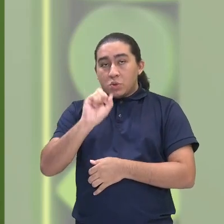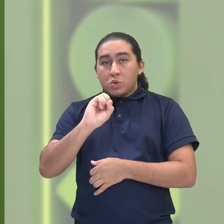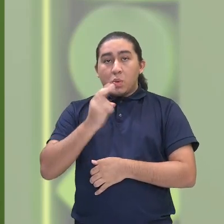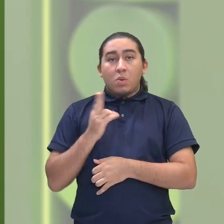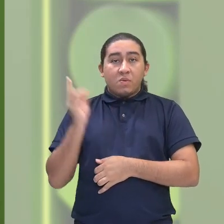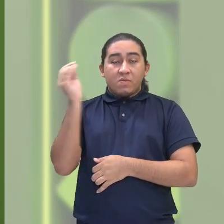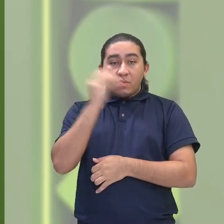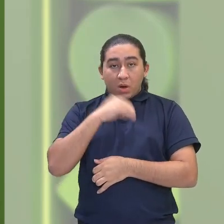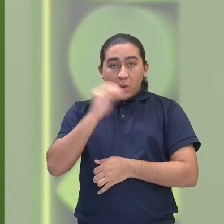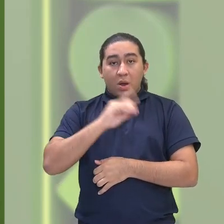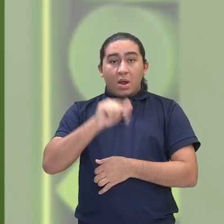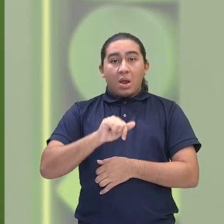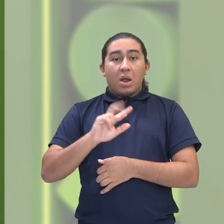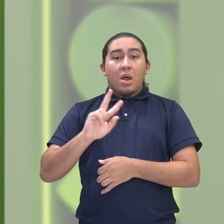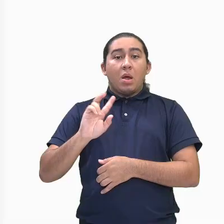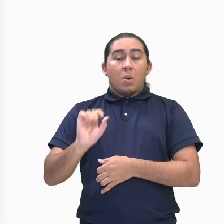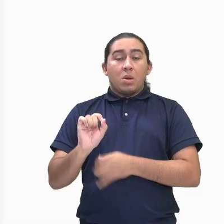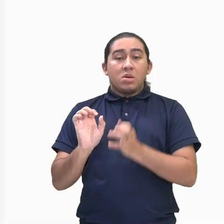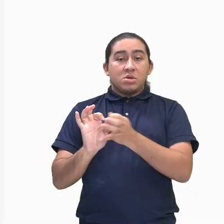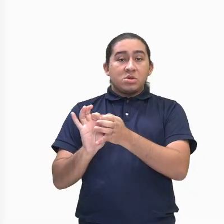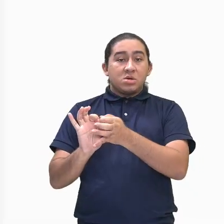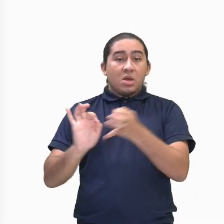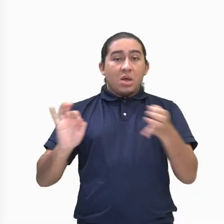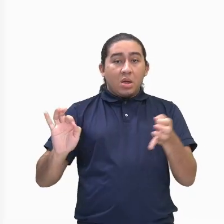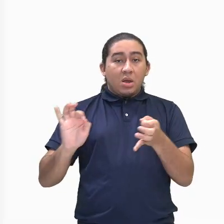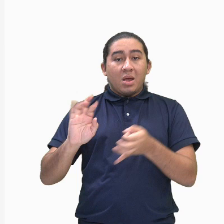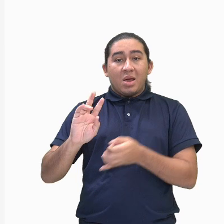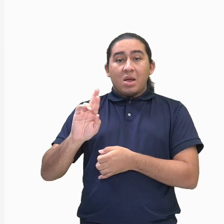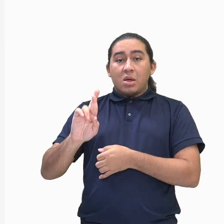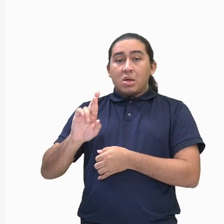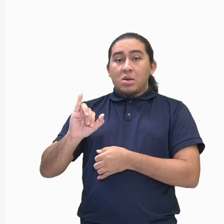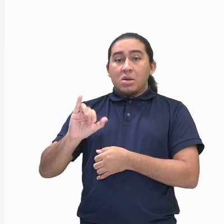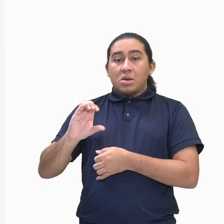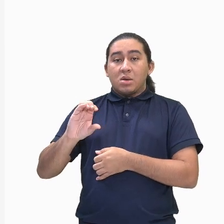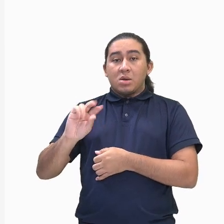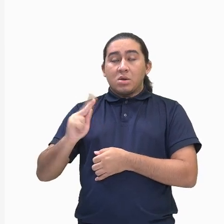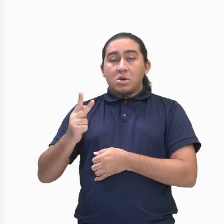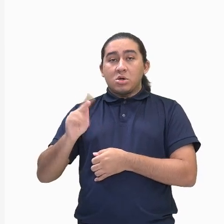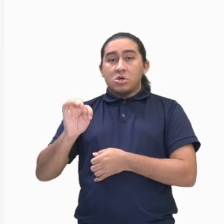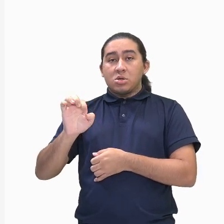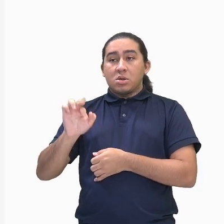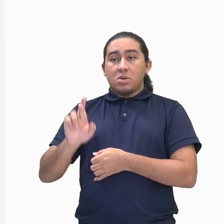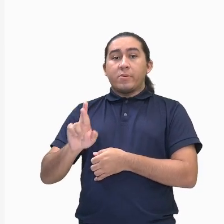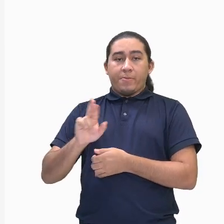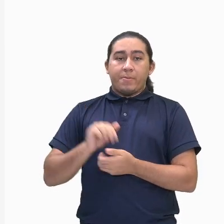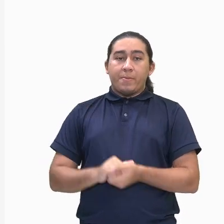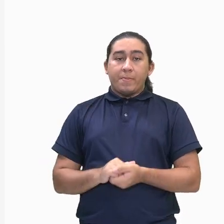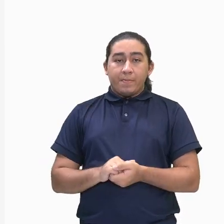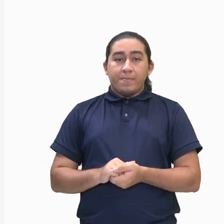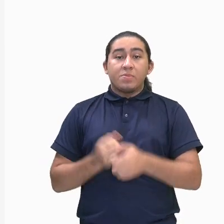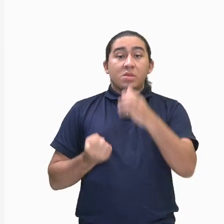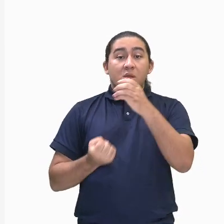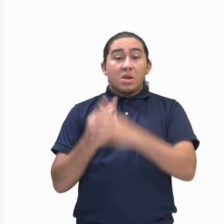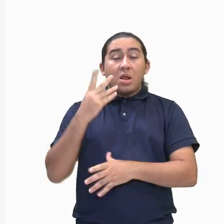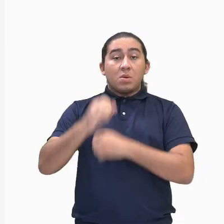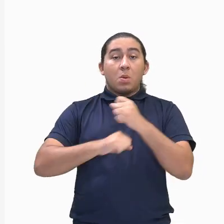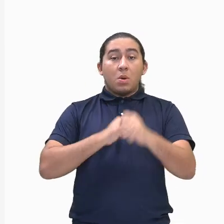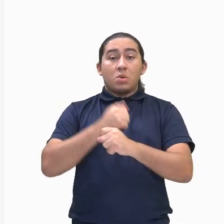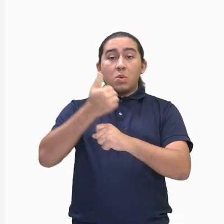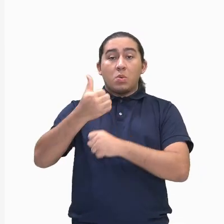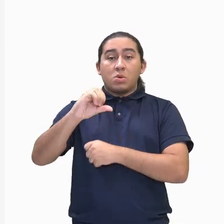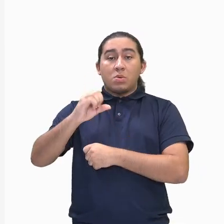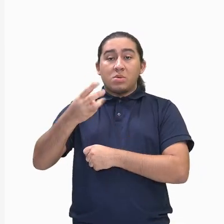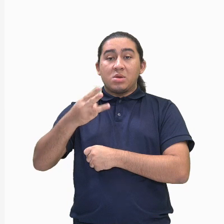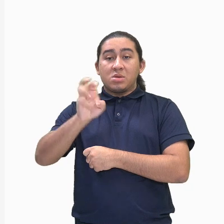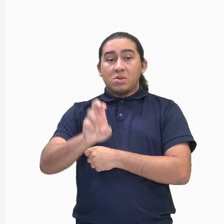escala Richter. Vamos observar informações aí sobre essa escala. A escala Richter foi criada em 1935